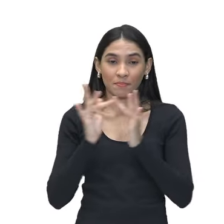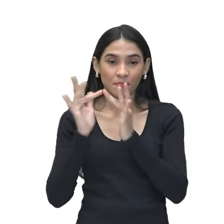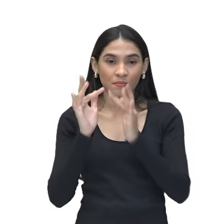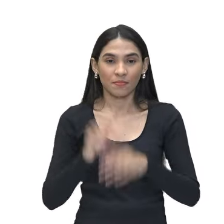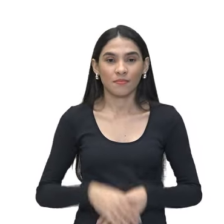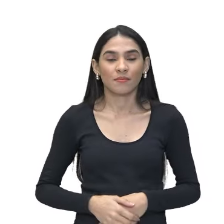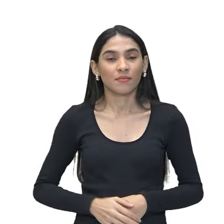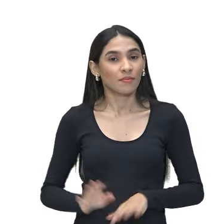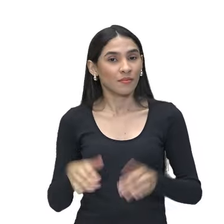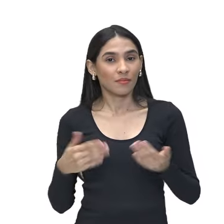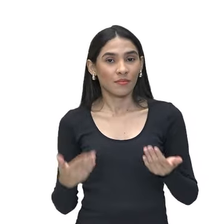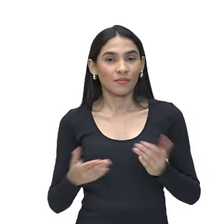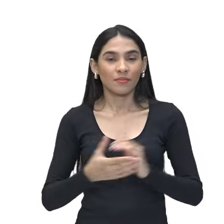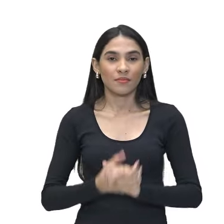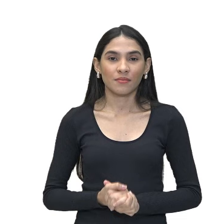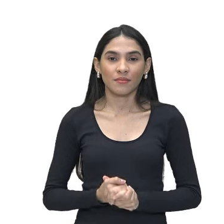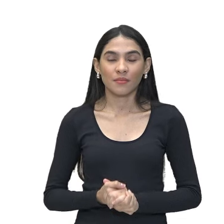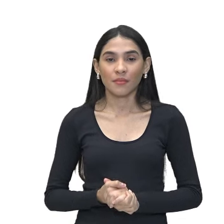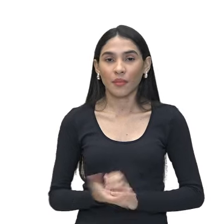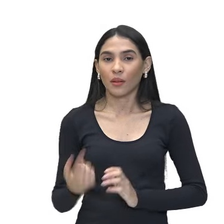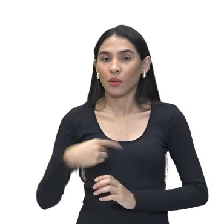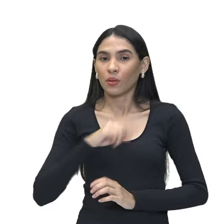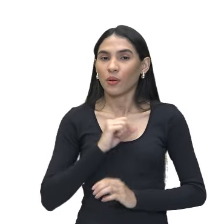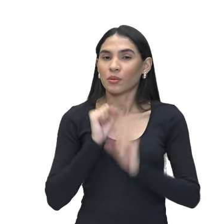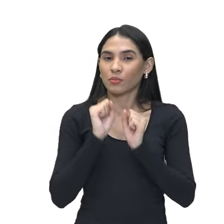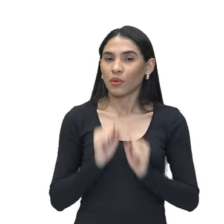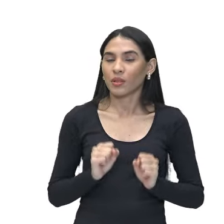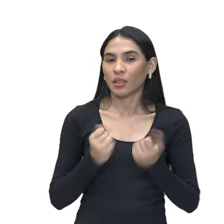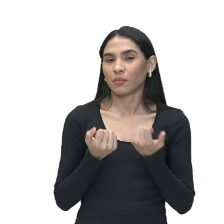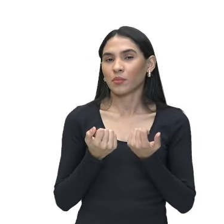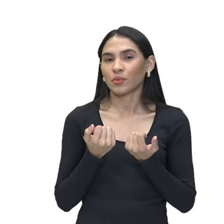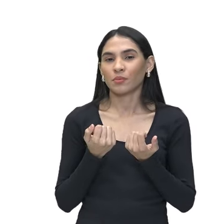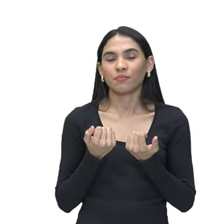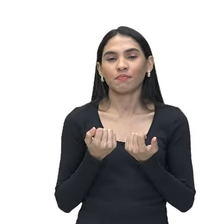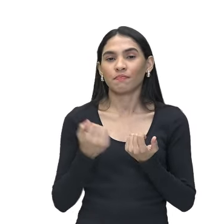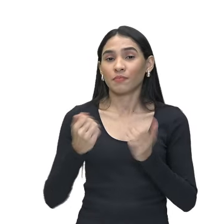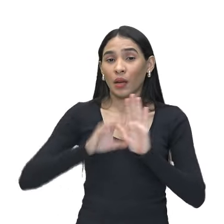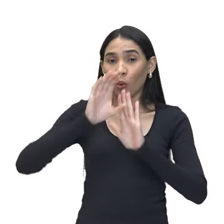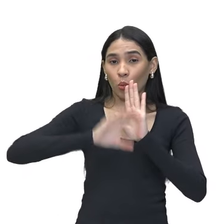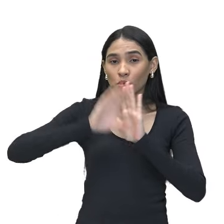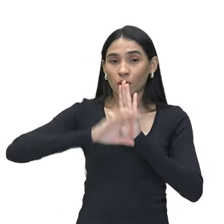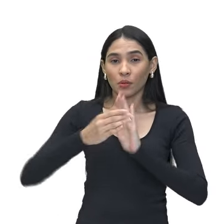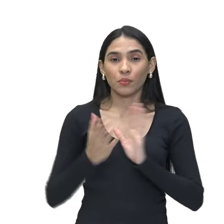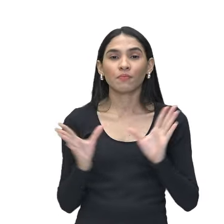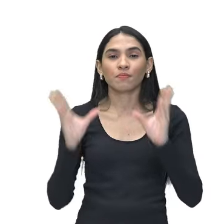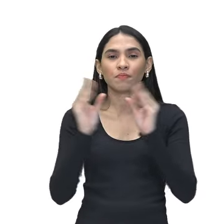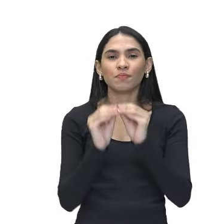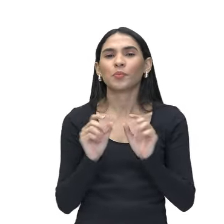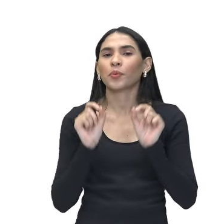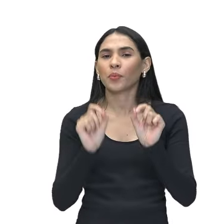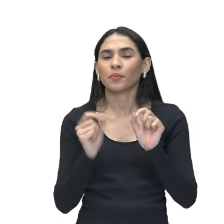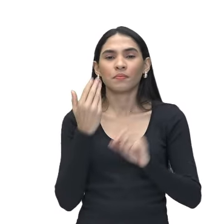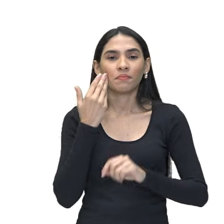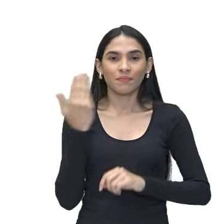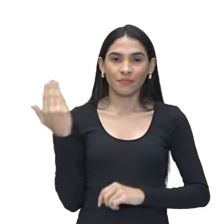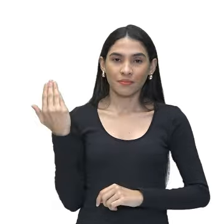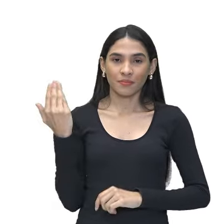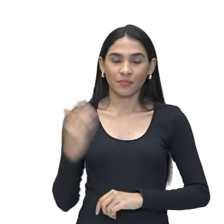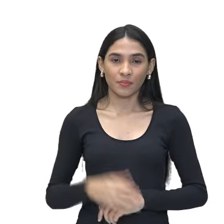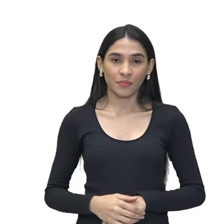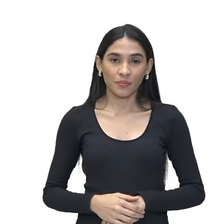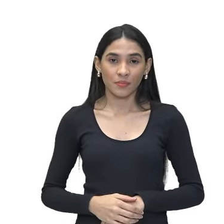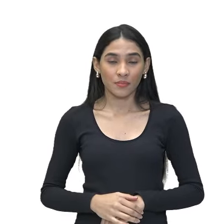aí, pessoal, nós podemos então chegar ao nosso conceito do que é o resumo, né?